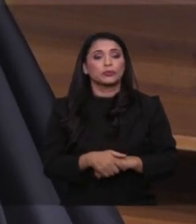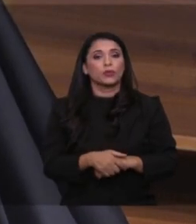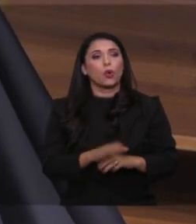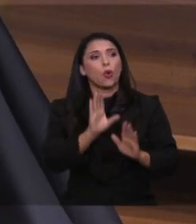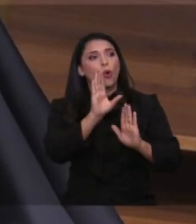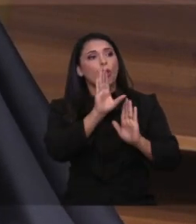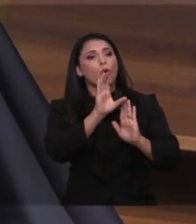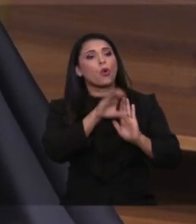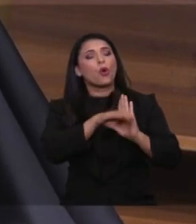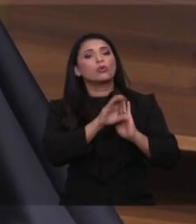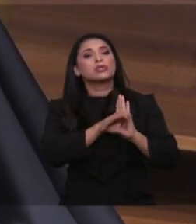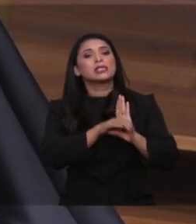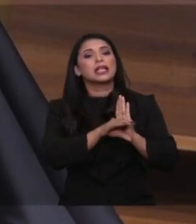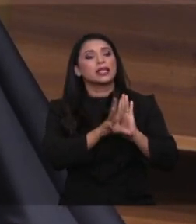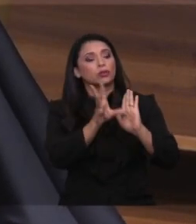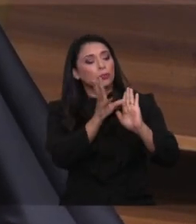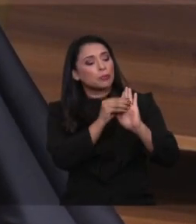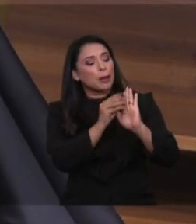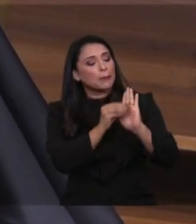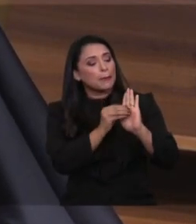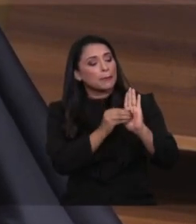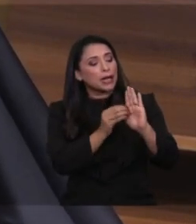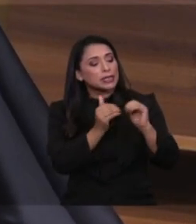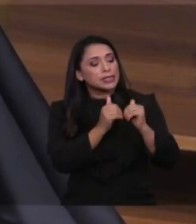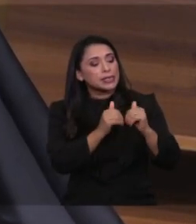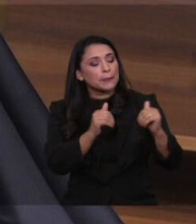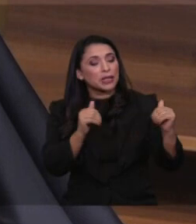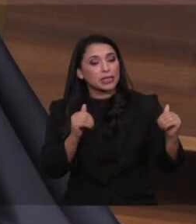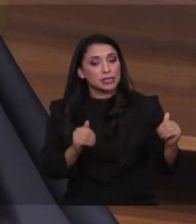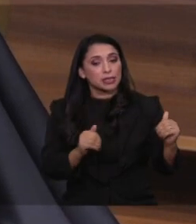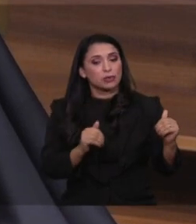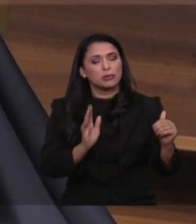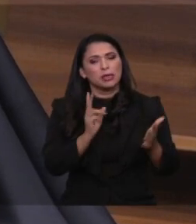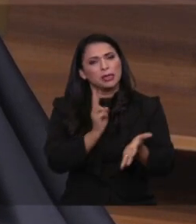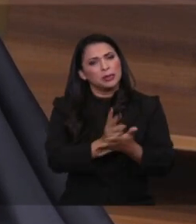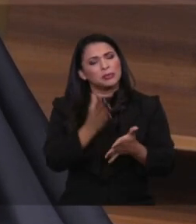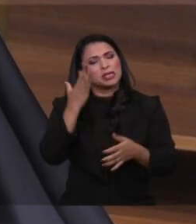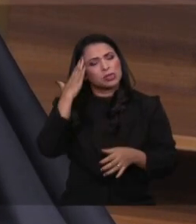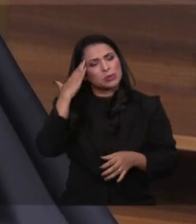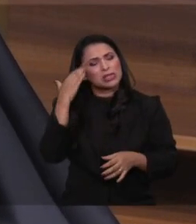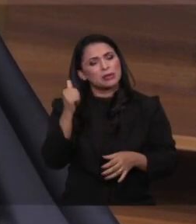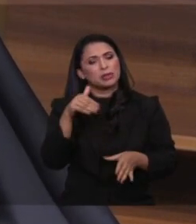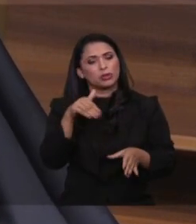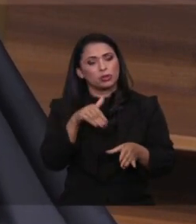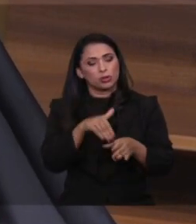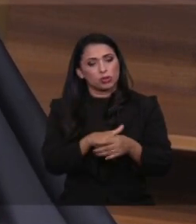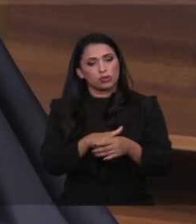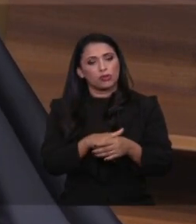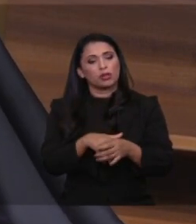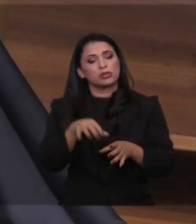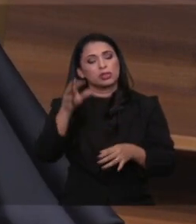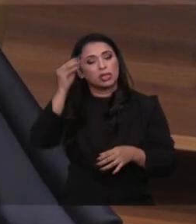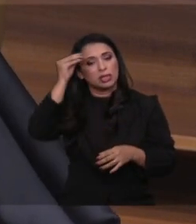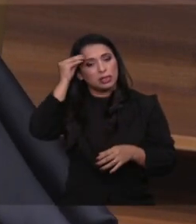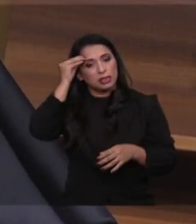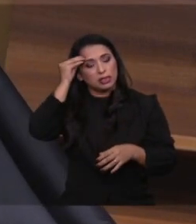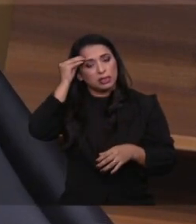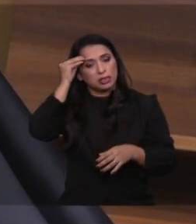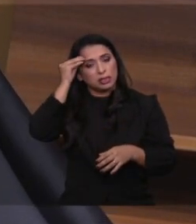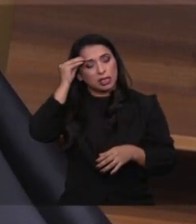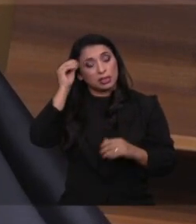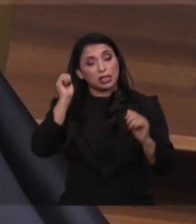de separação, muito embora sabedor que os votos que entendem ainda